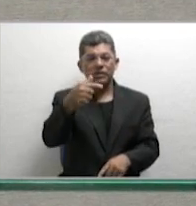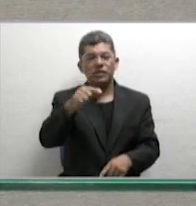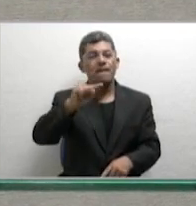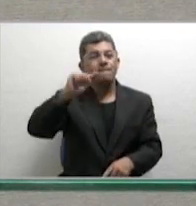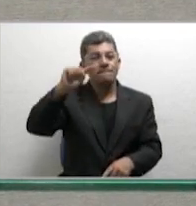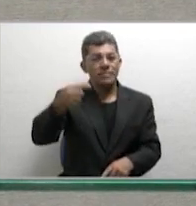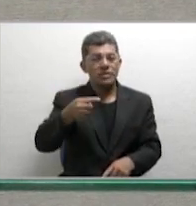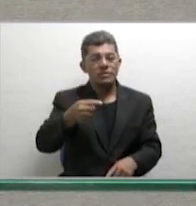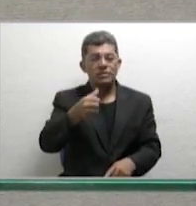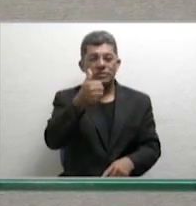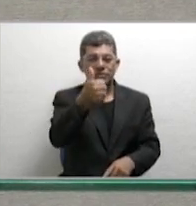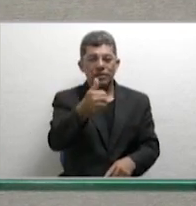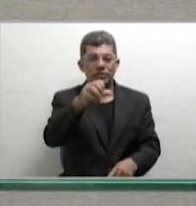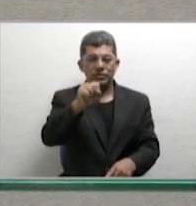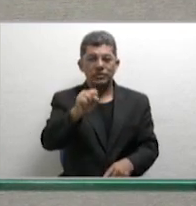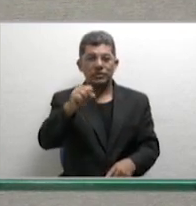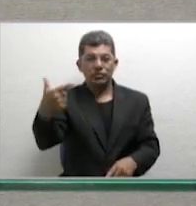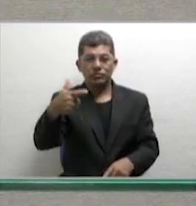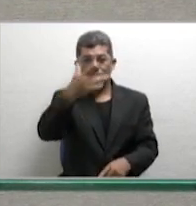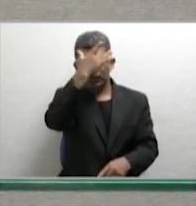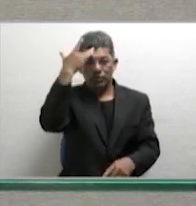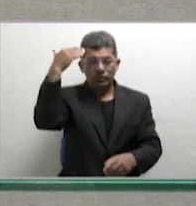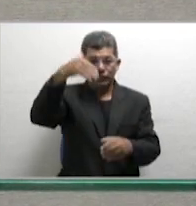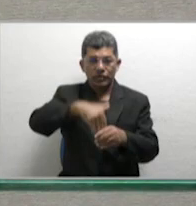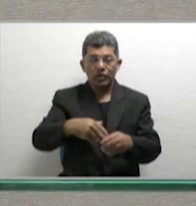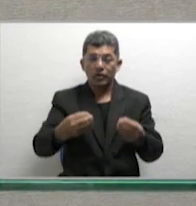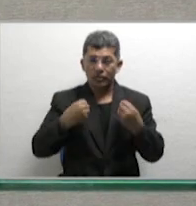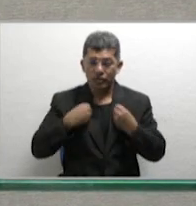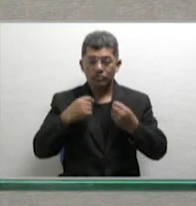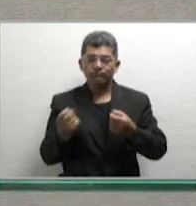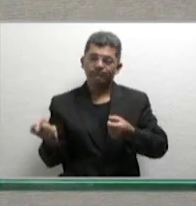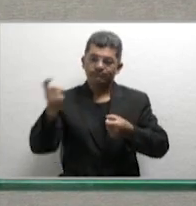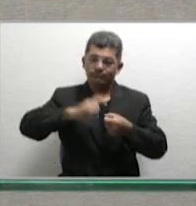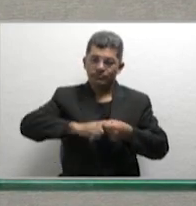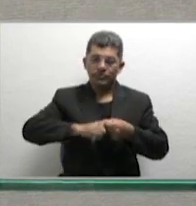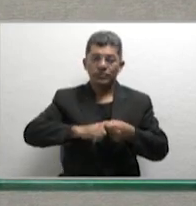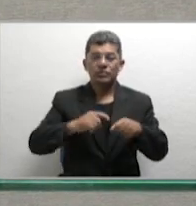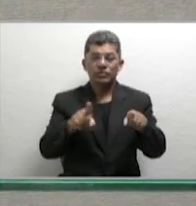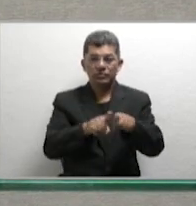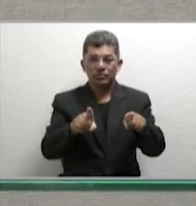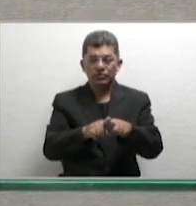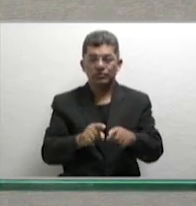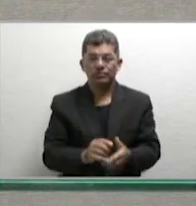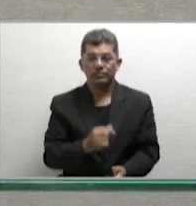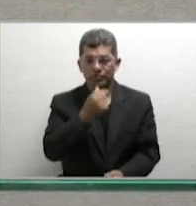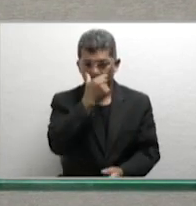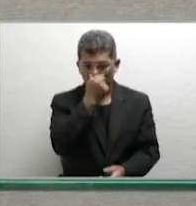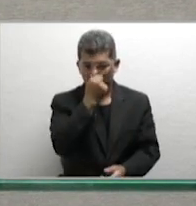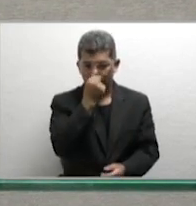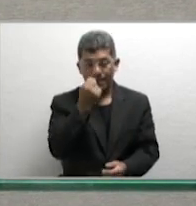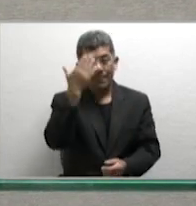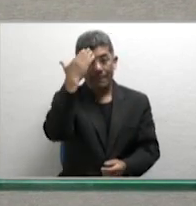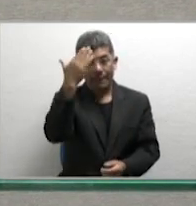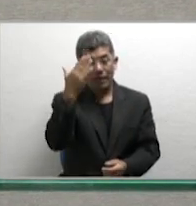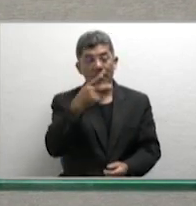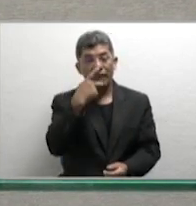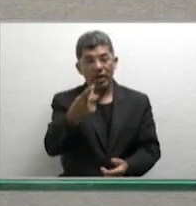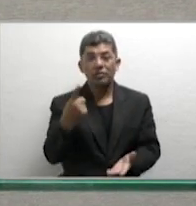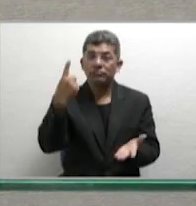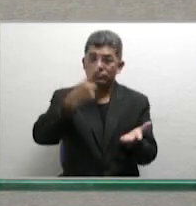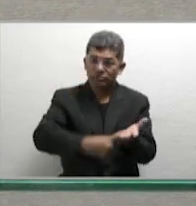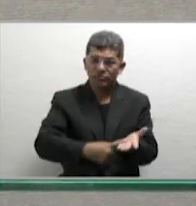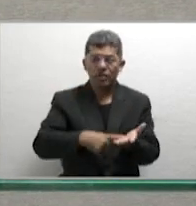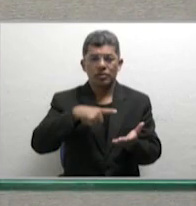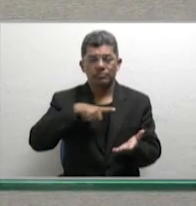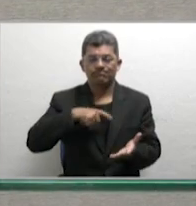87.182 pessoas, eleitores, que me colocaram de volta aqui na tribuna da Assembleia. E quero reafirmar que eu